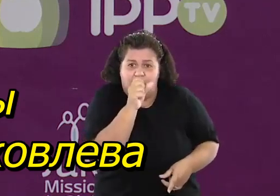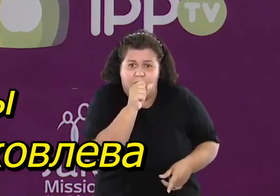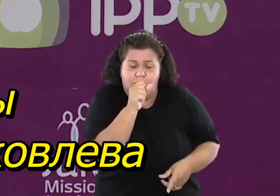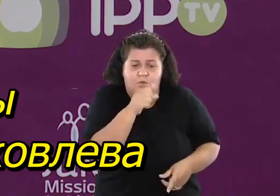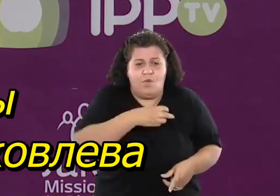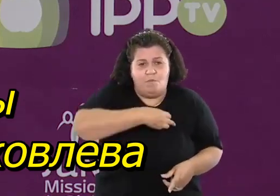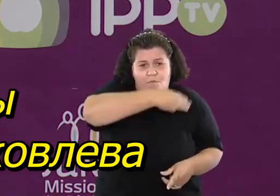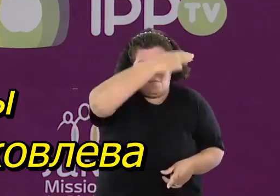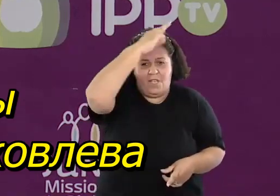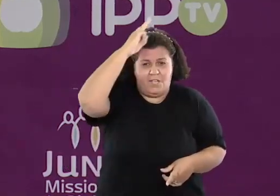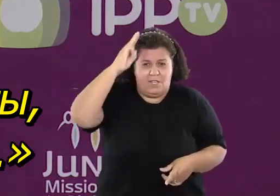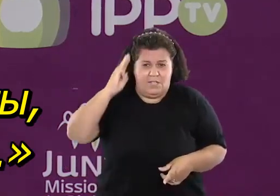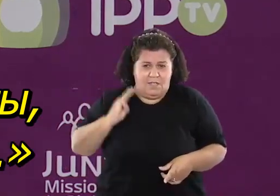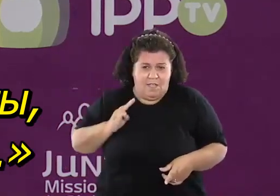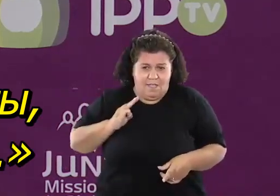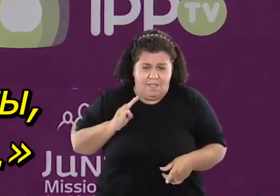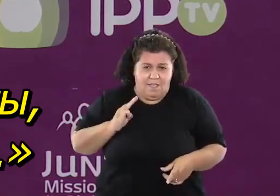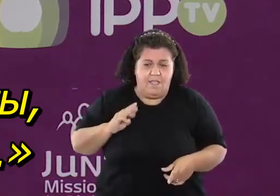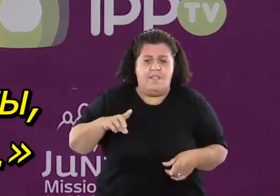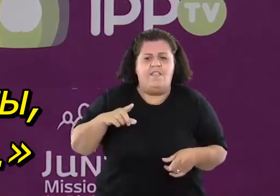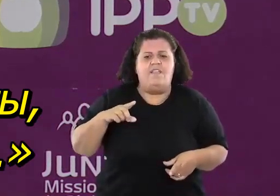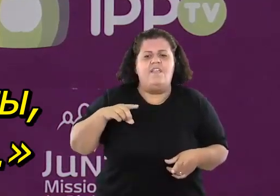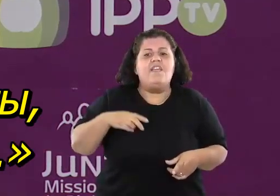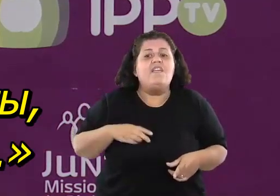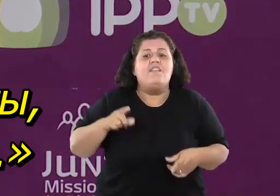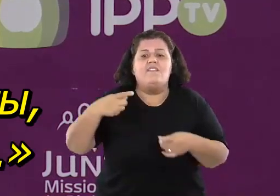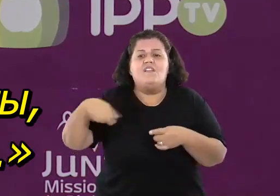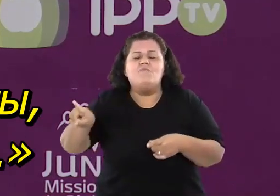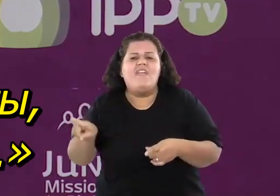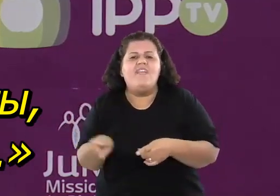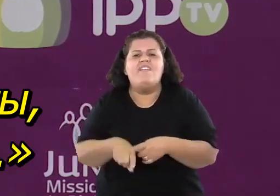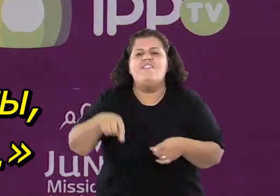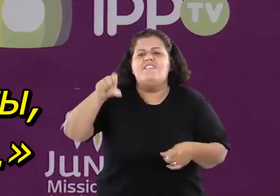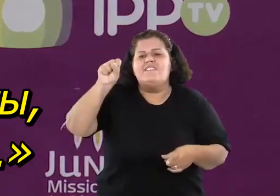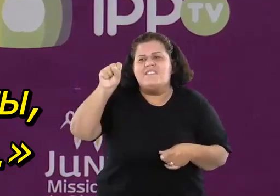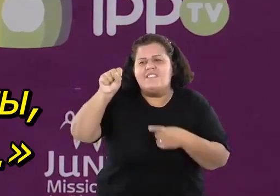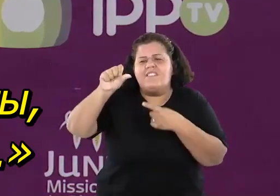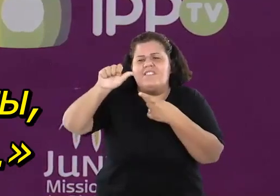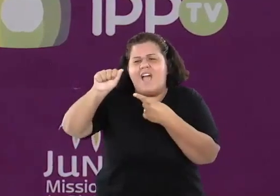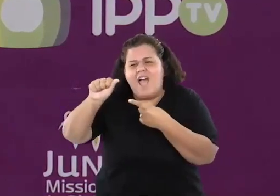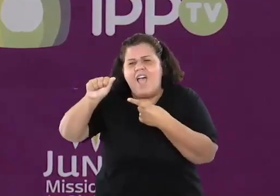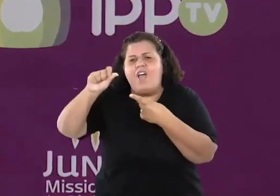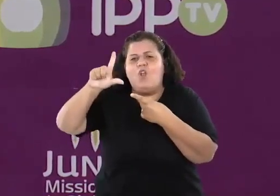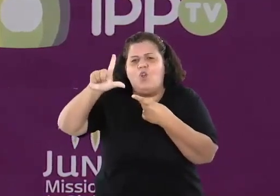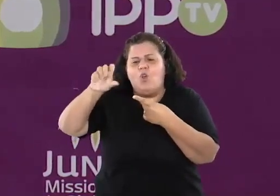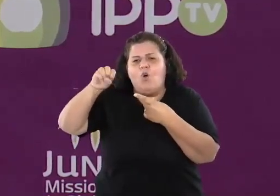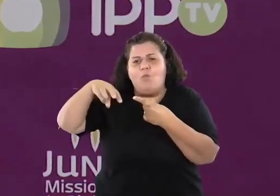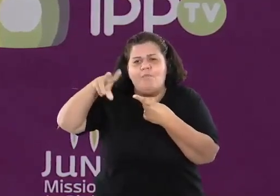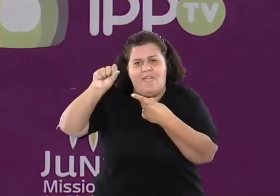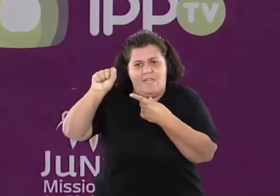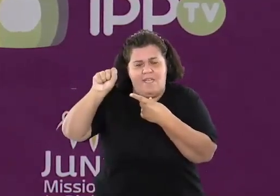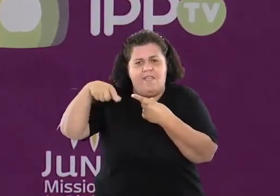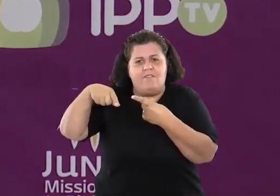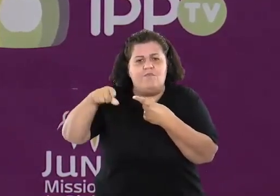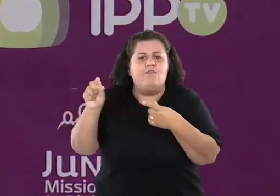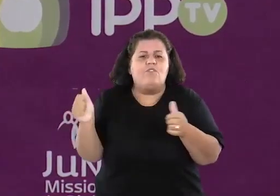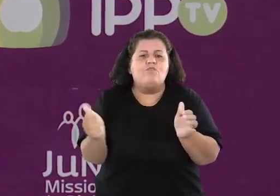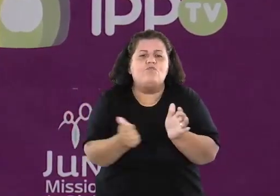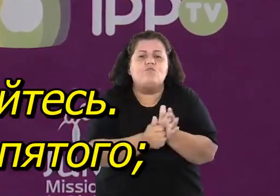mãe de Tiago e Salomé, compraram aromas para irem embalsamá-lo. Veja o verso